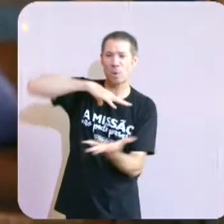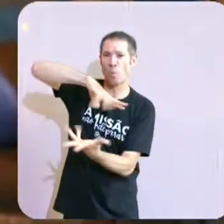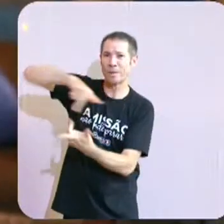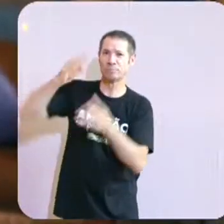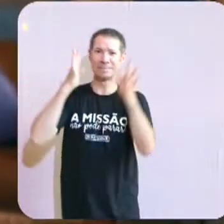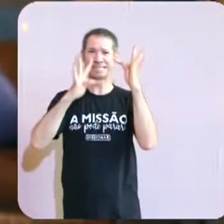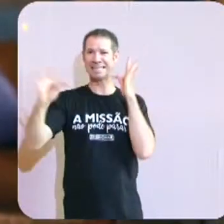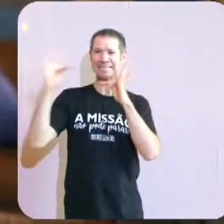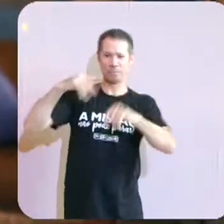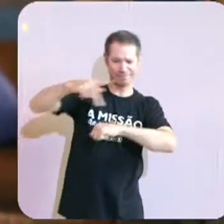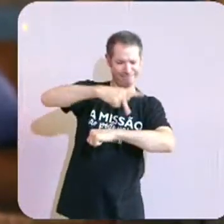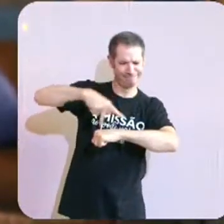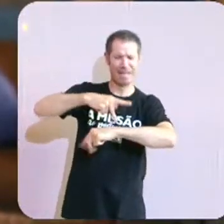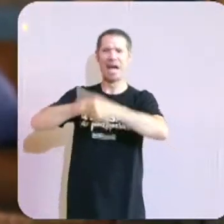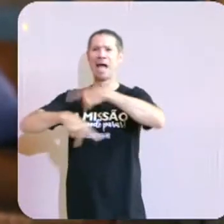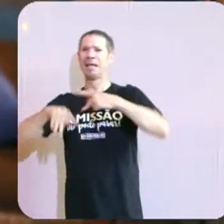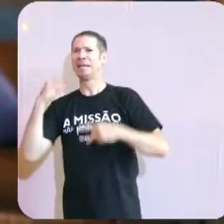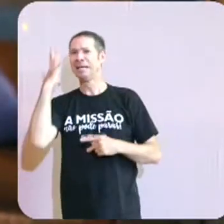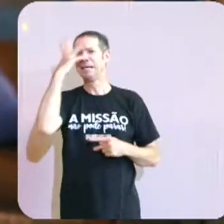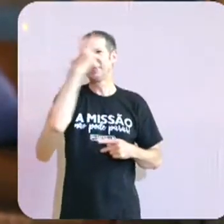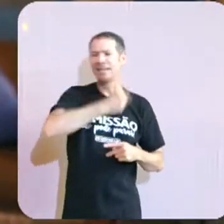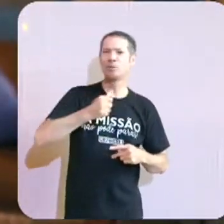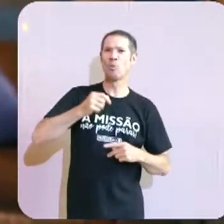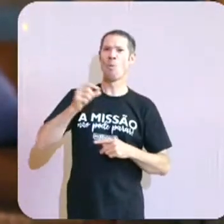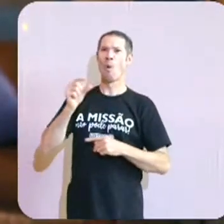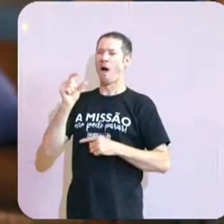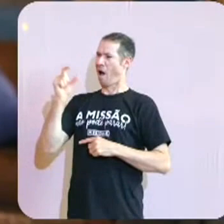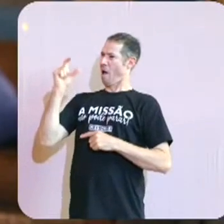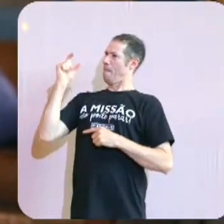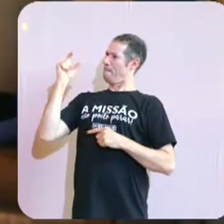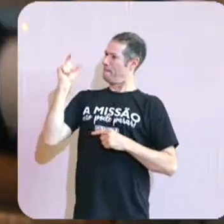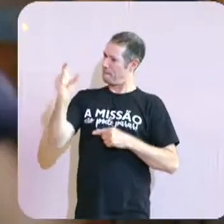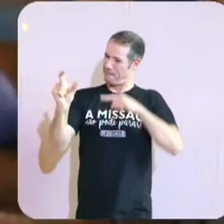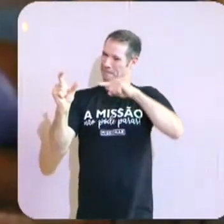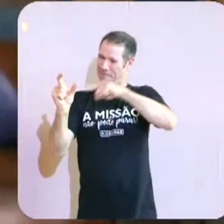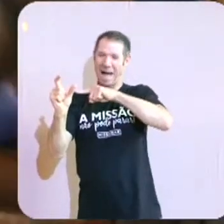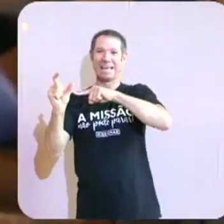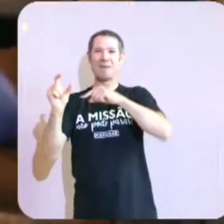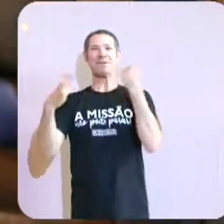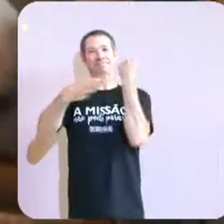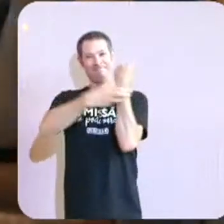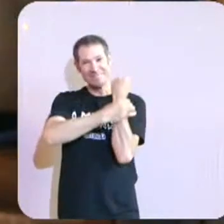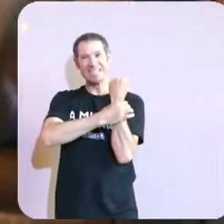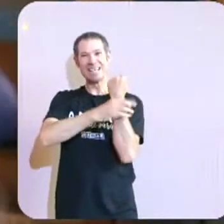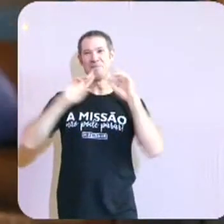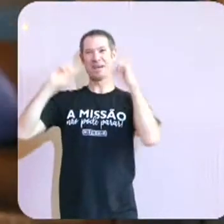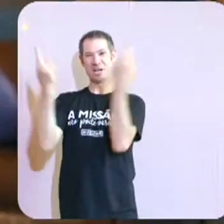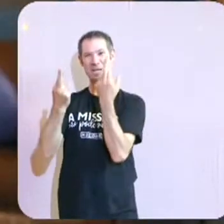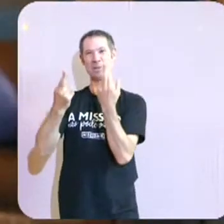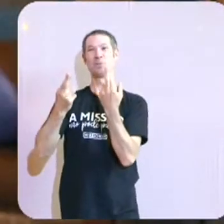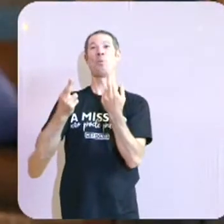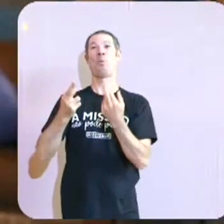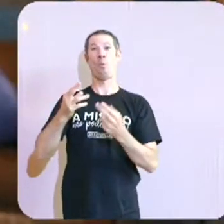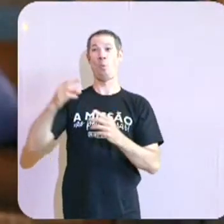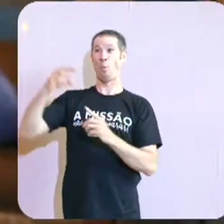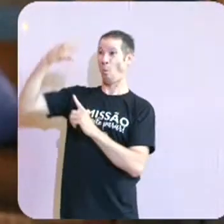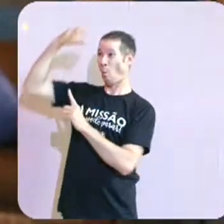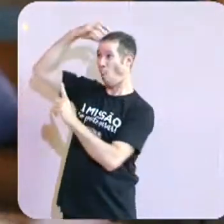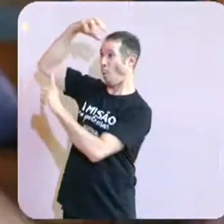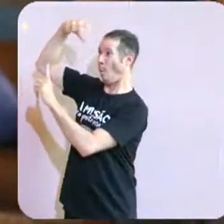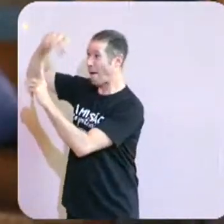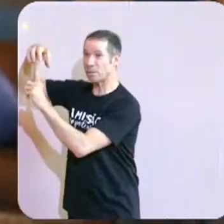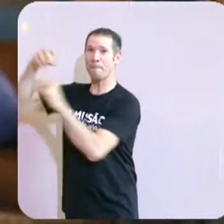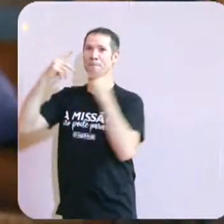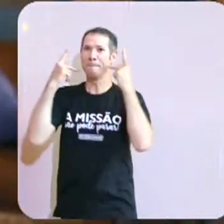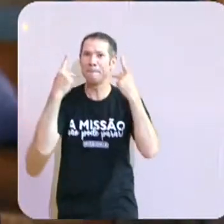testemunha a todas as nações. Olha que lindo, ele dá uma palavra de garantia. Este evangelho do reino será pregado.